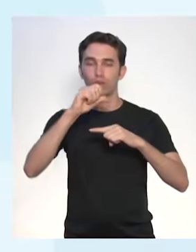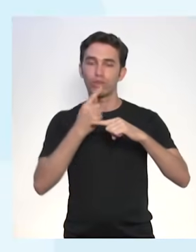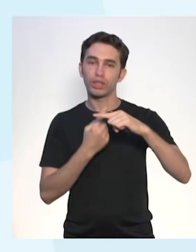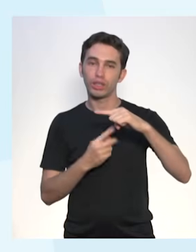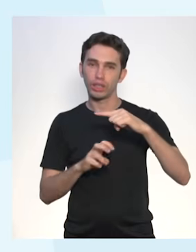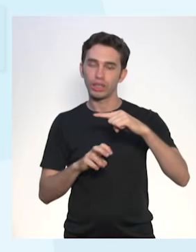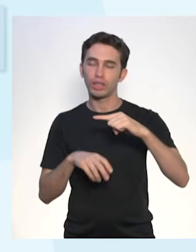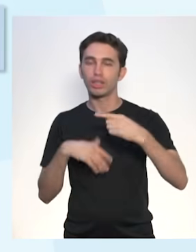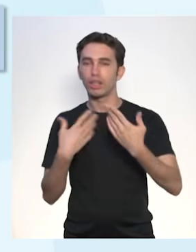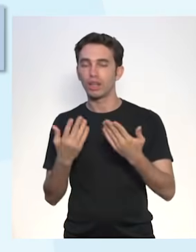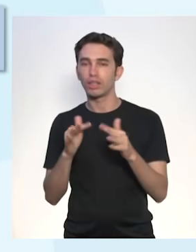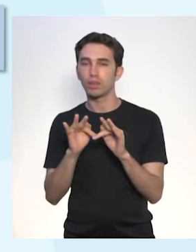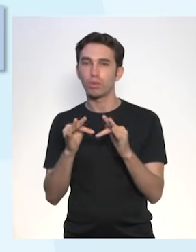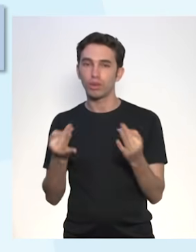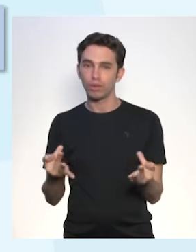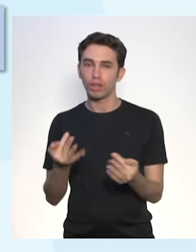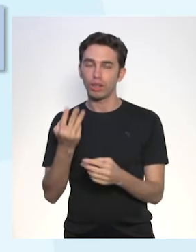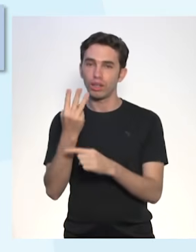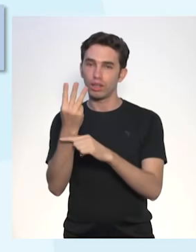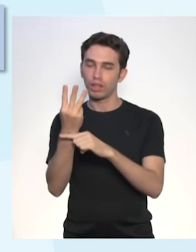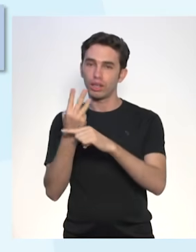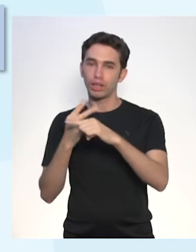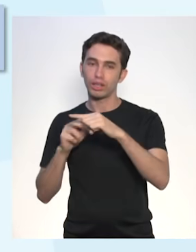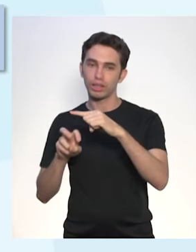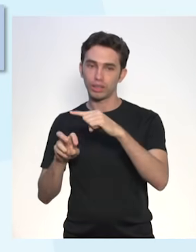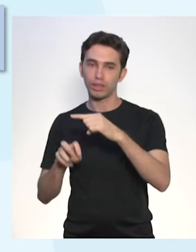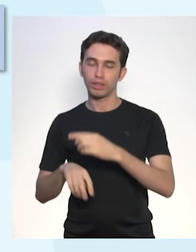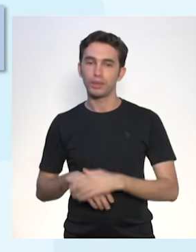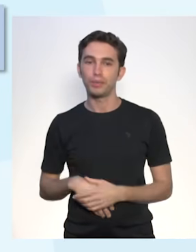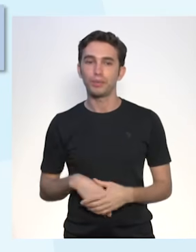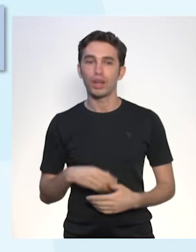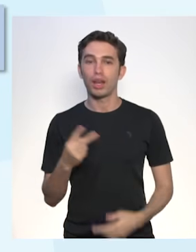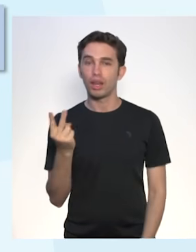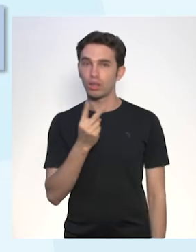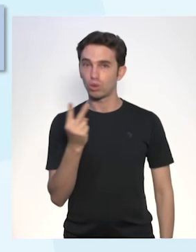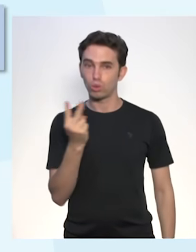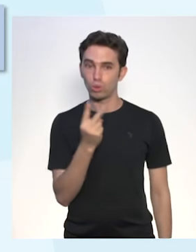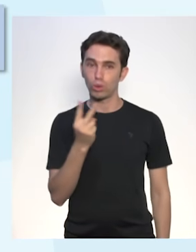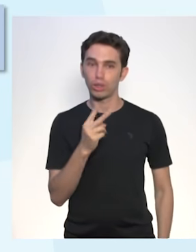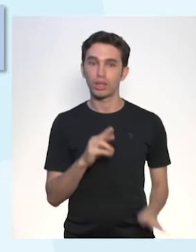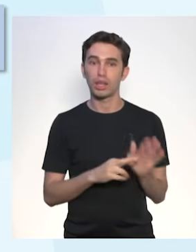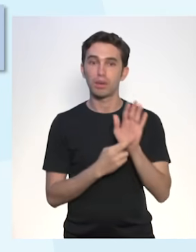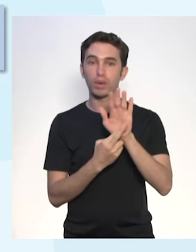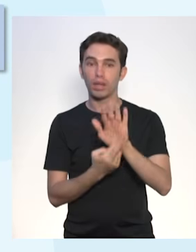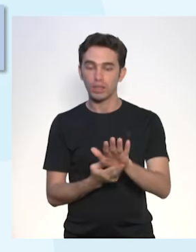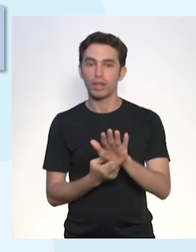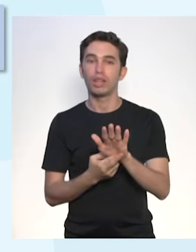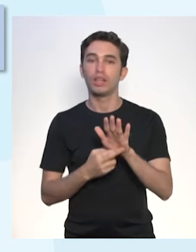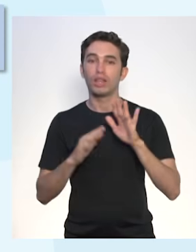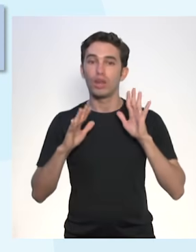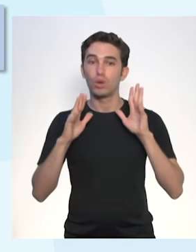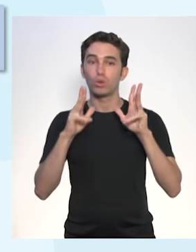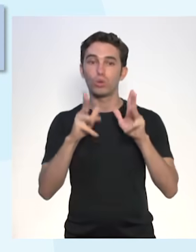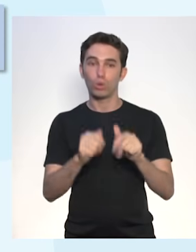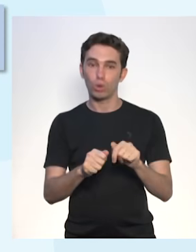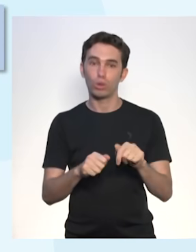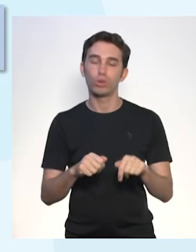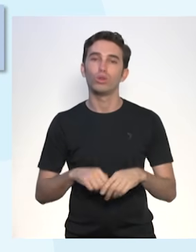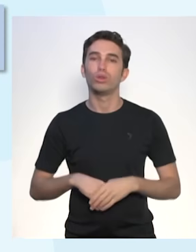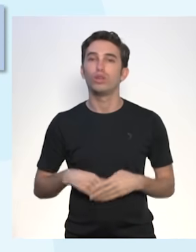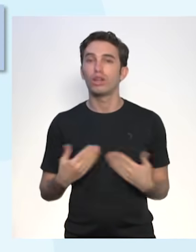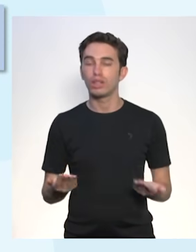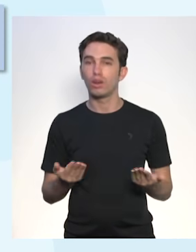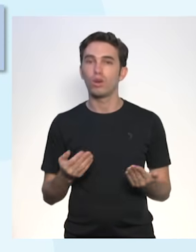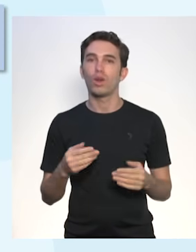né? Esse 3 quintos aí, ó, as duas frações como representam a mesma parte de todo, assim como eu havia falado, né?